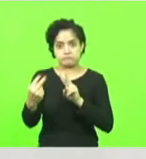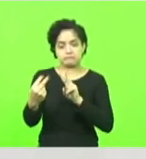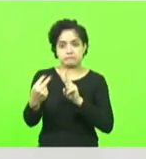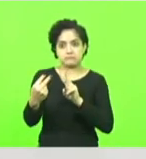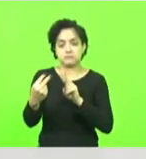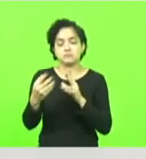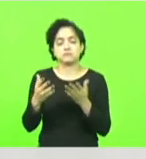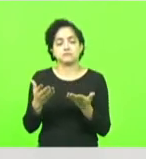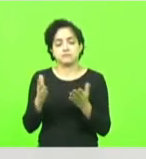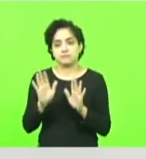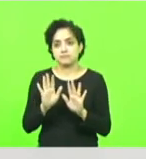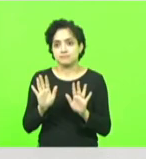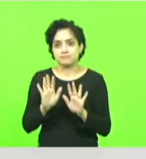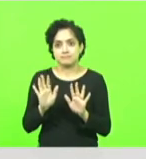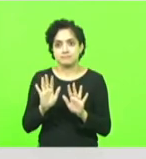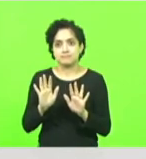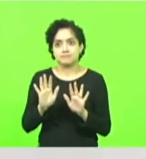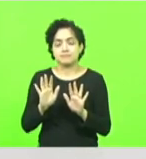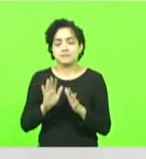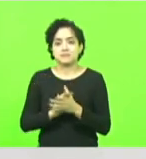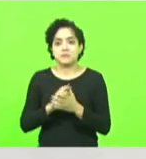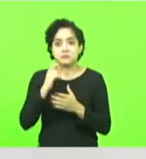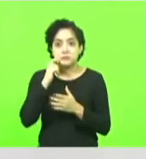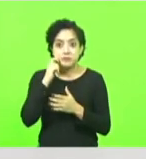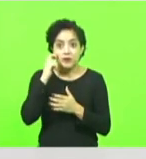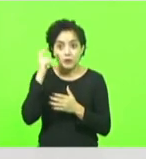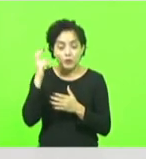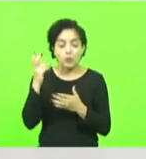jeito, né, deixa o cara até meio constrangido, meio